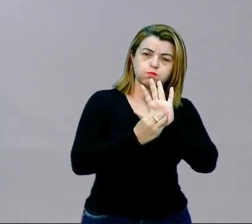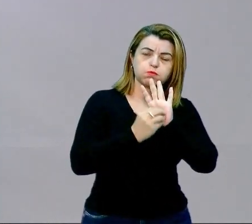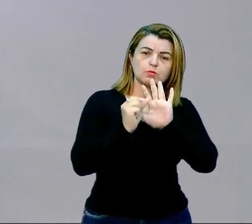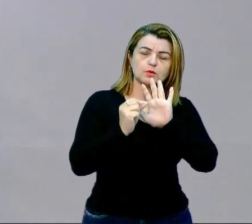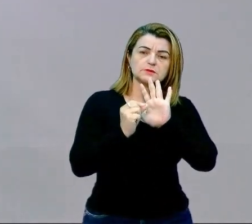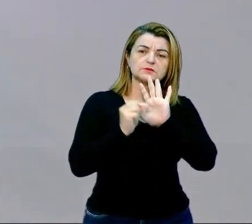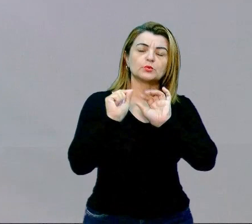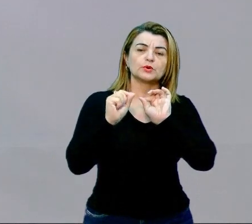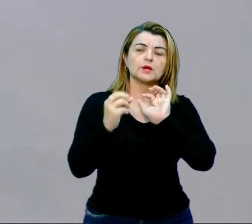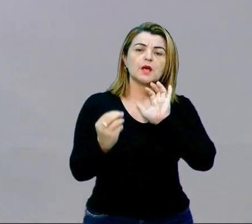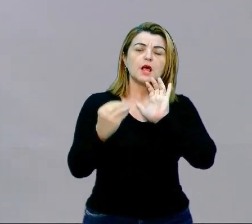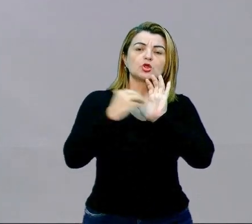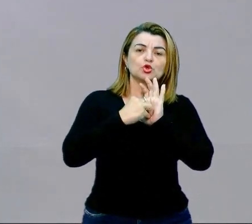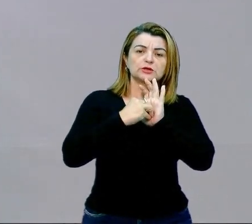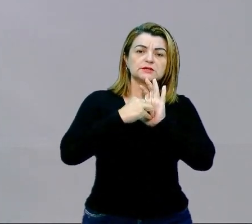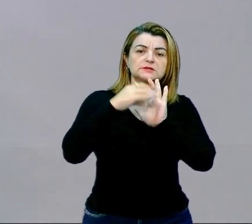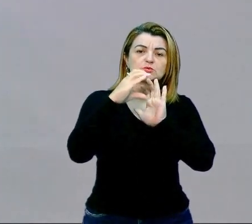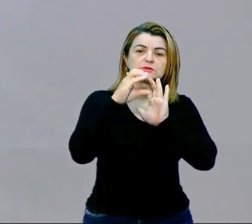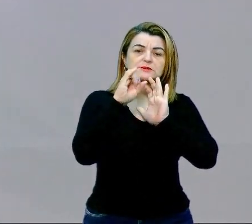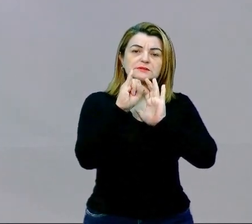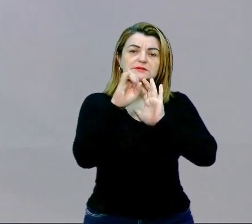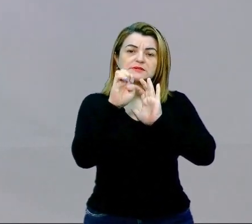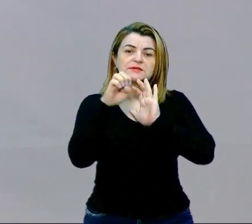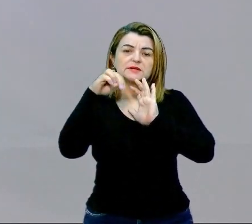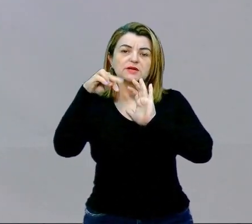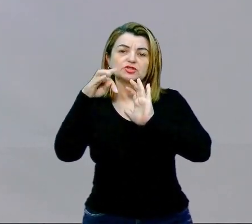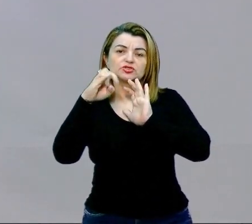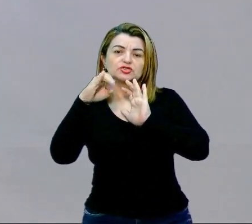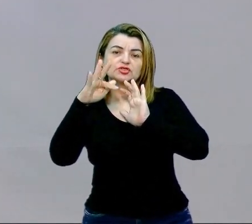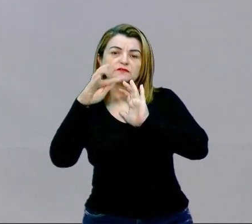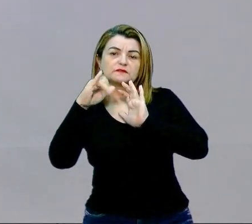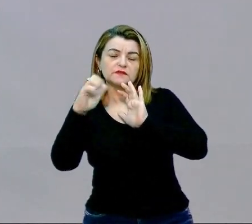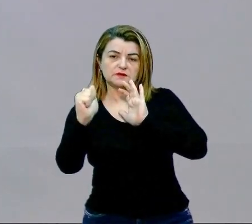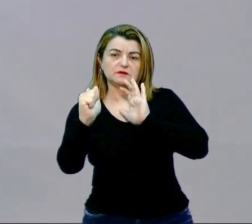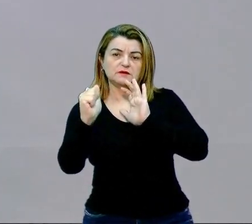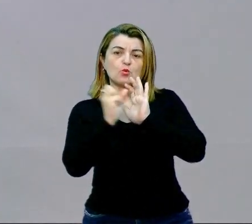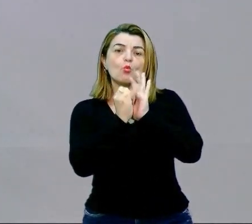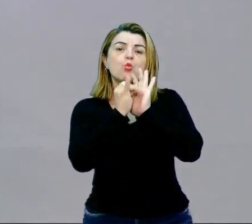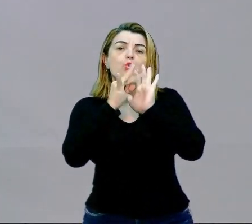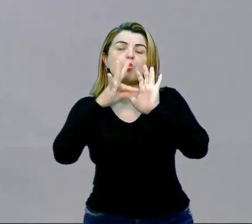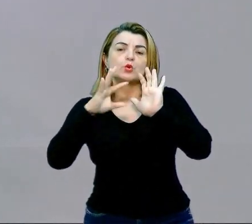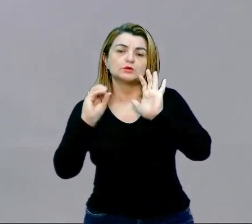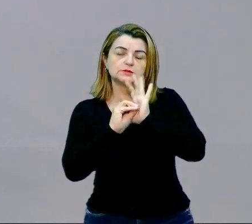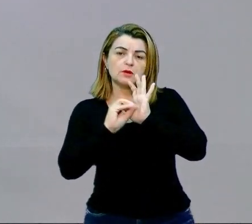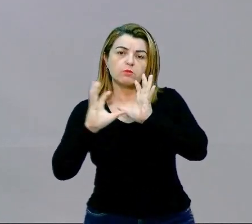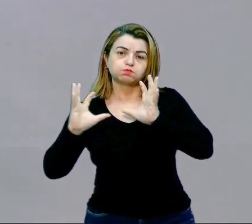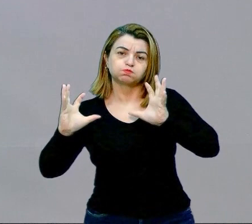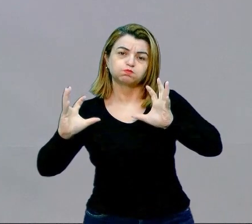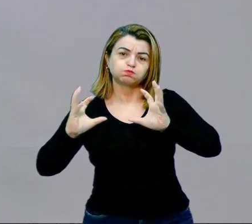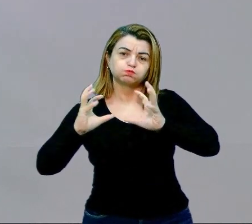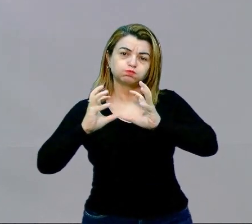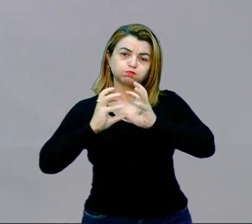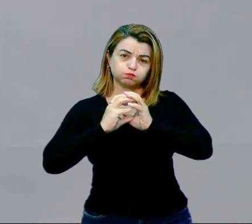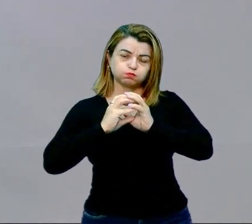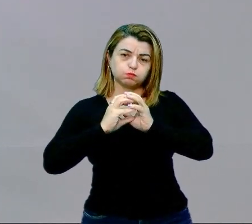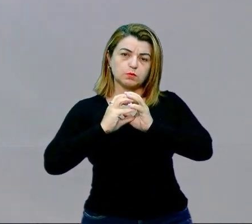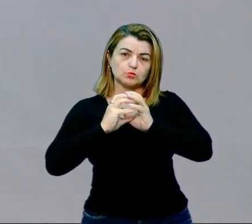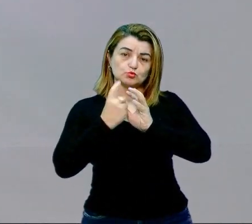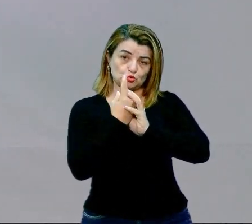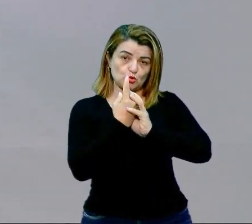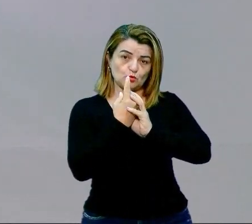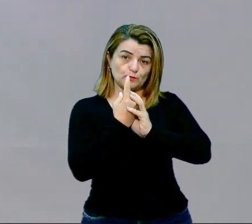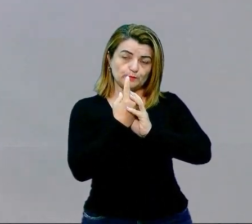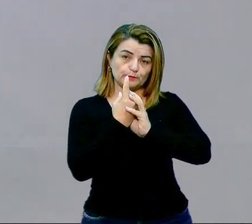notação científica, que é o que está valendo. A quantidade de zeros, agrupamos tudo em um só,